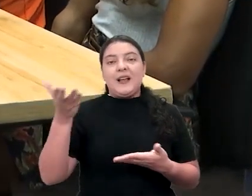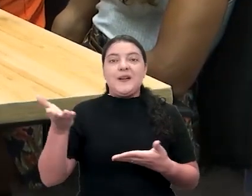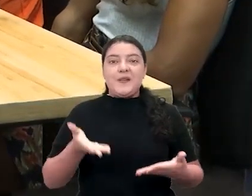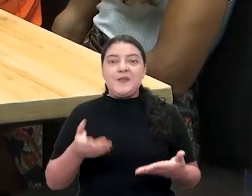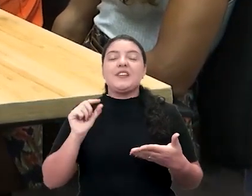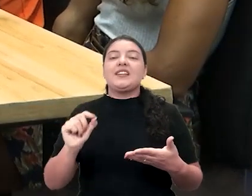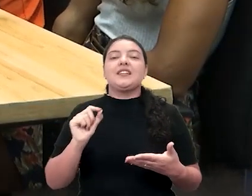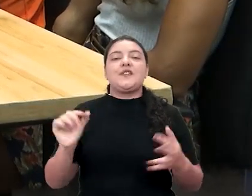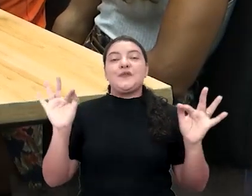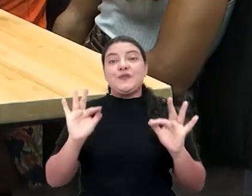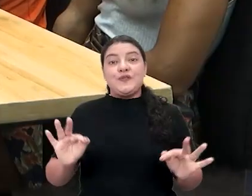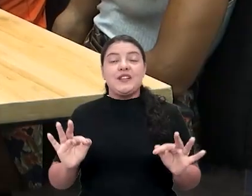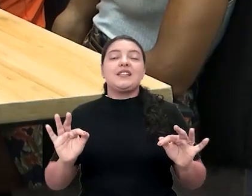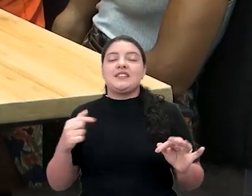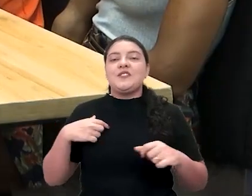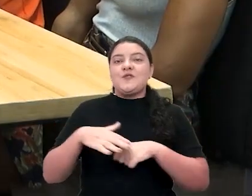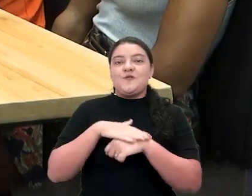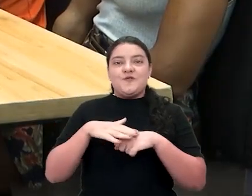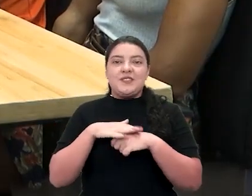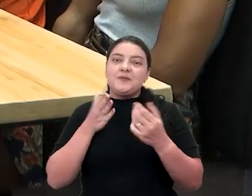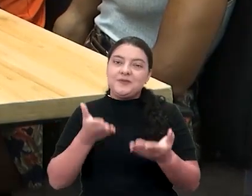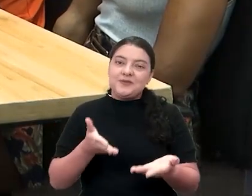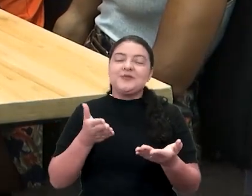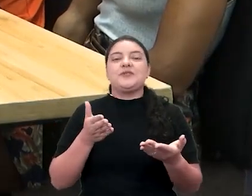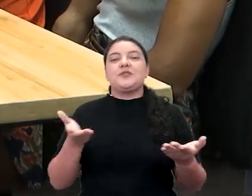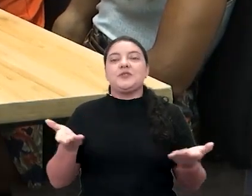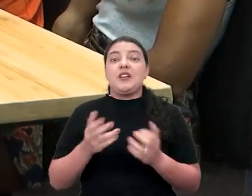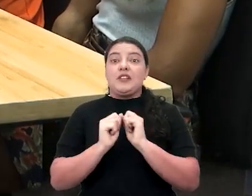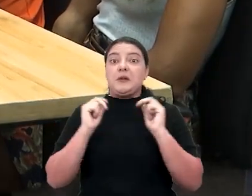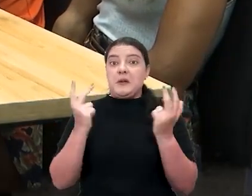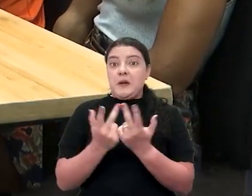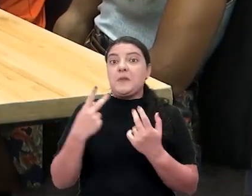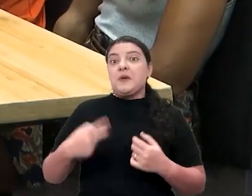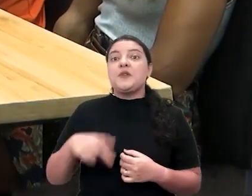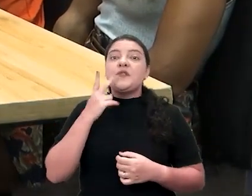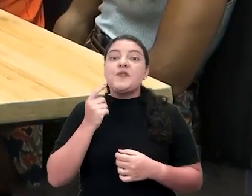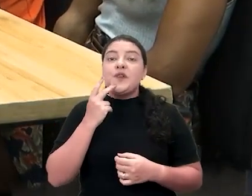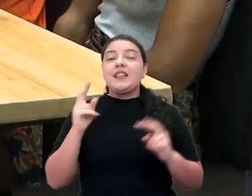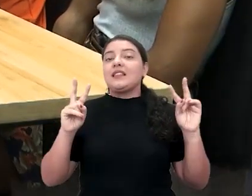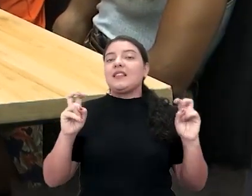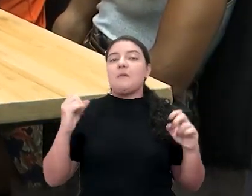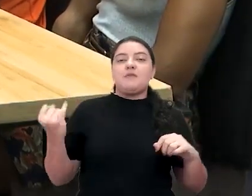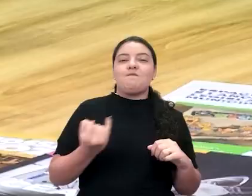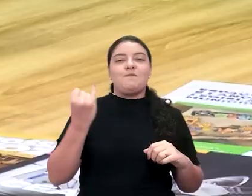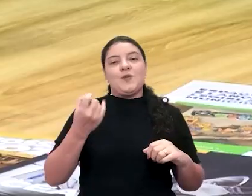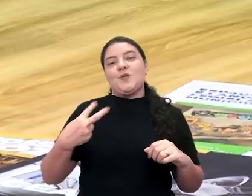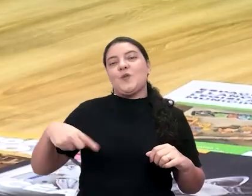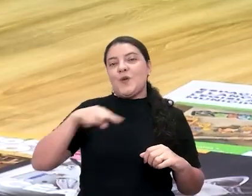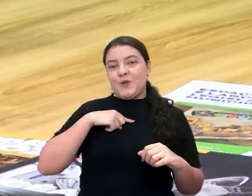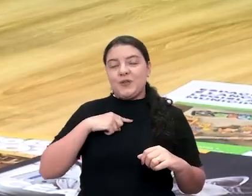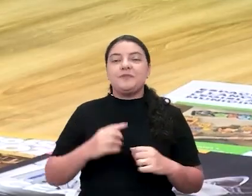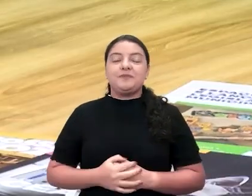Livinha, e é uma felicidade imensa estar podendo conversar com você aqui, né, na Câmara Municipal de Fortaleza e falar desse tema tão importante pra gente.